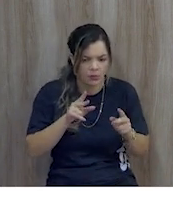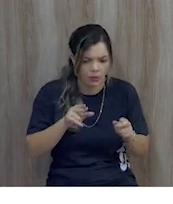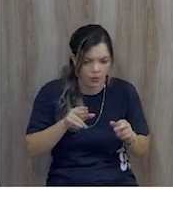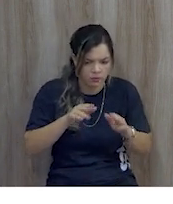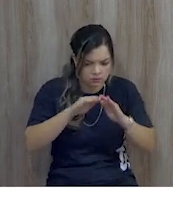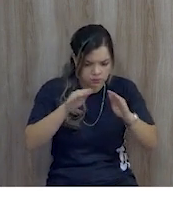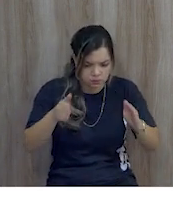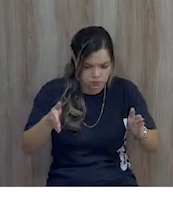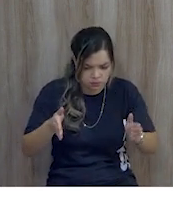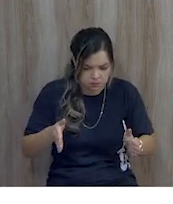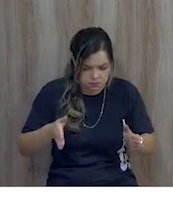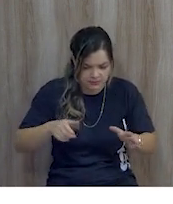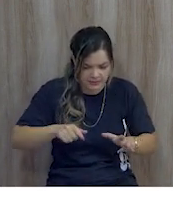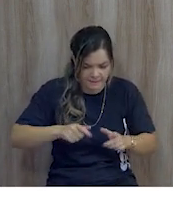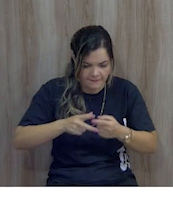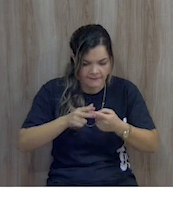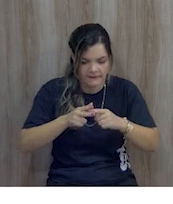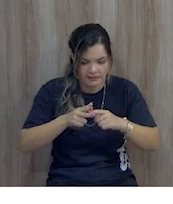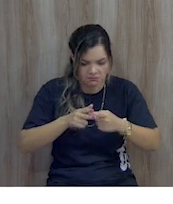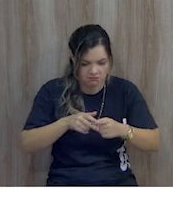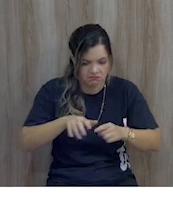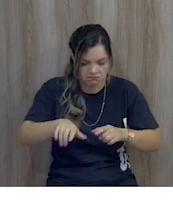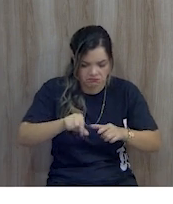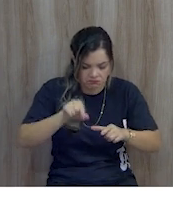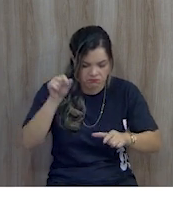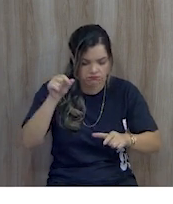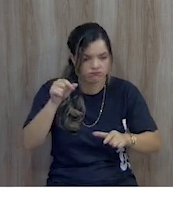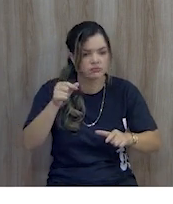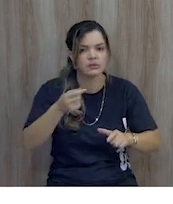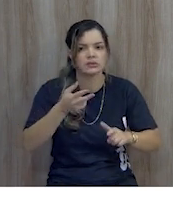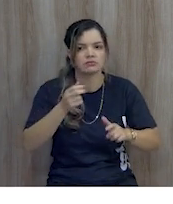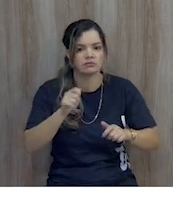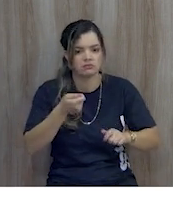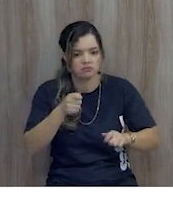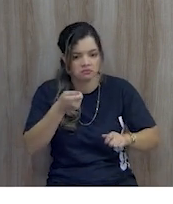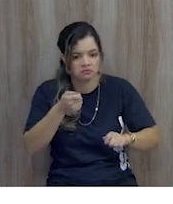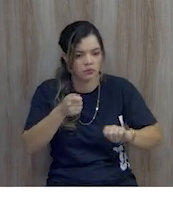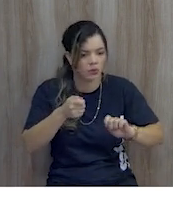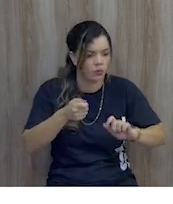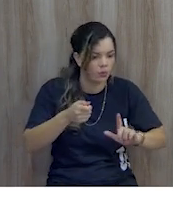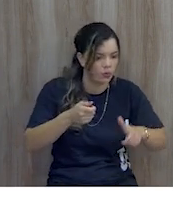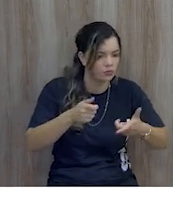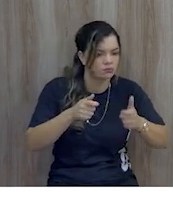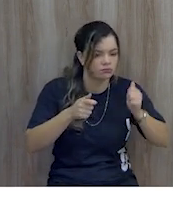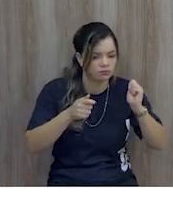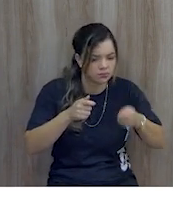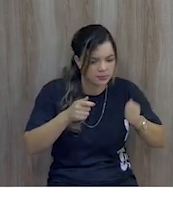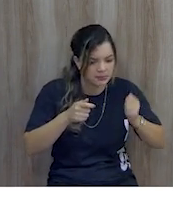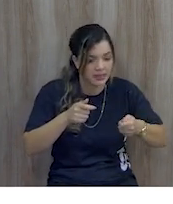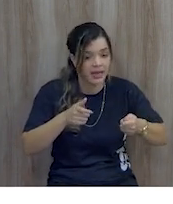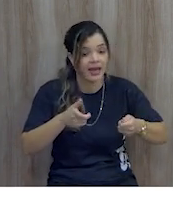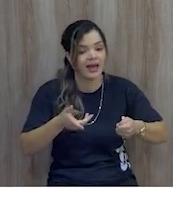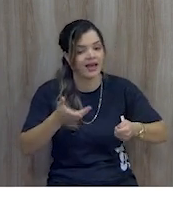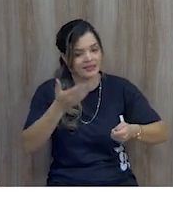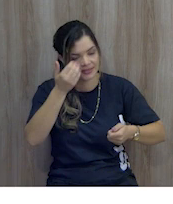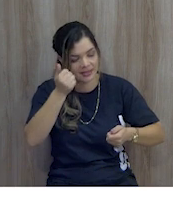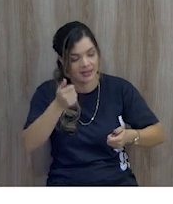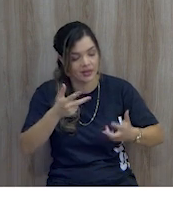que eu consigo trabalhar com diferentes técnicas e sei a indicação de cada uma, né, a gente consegue